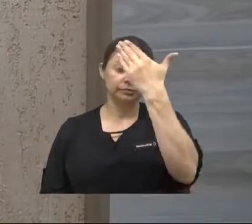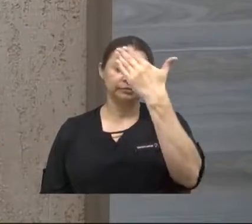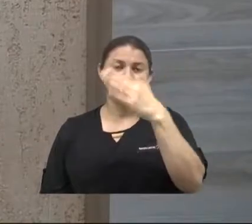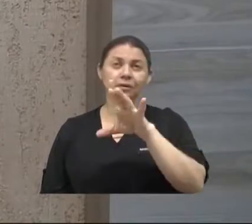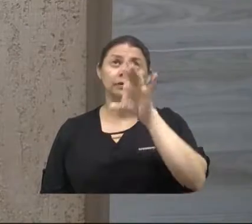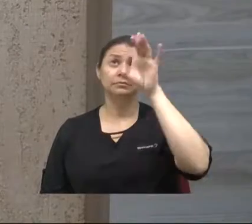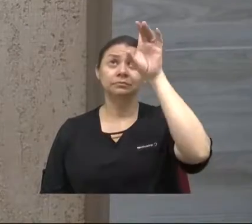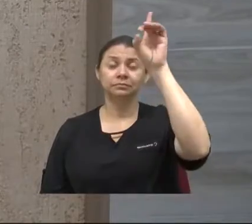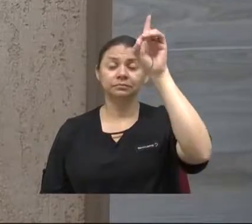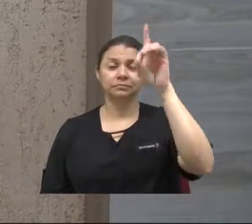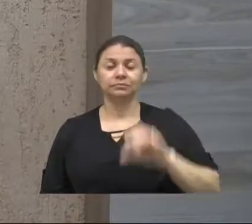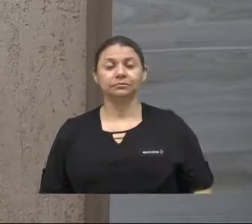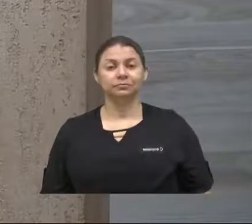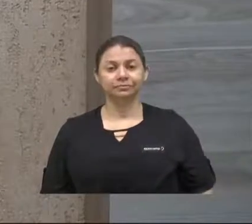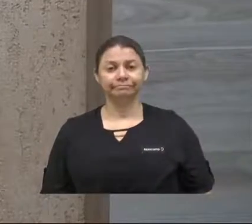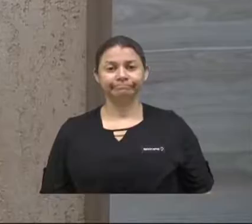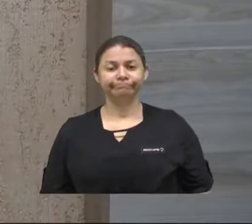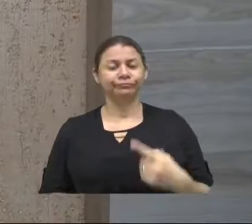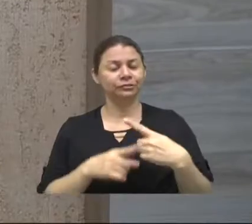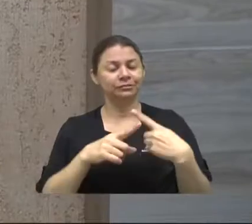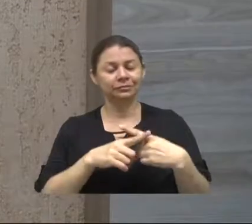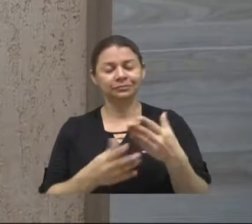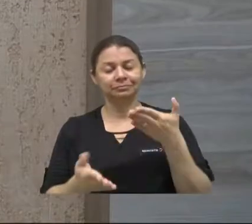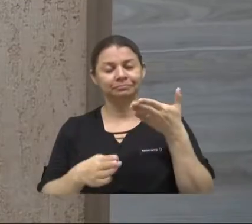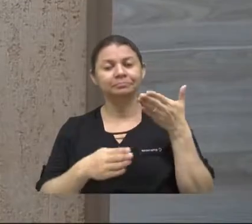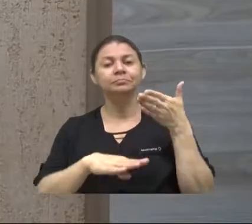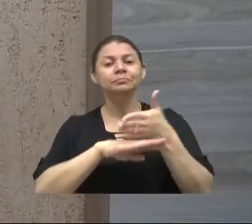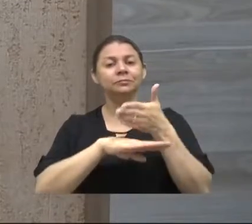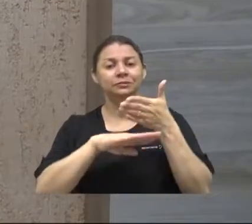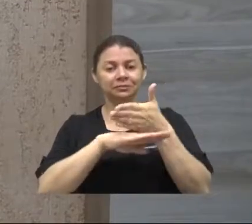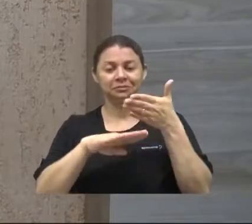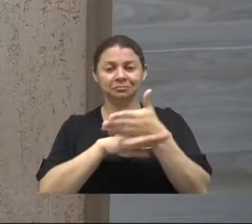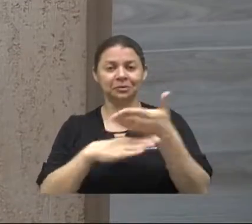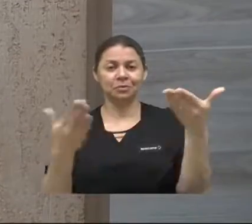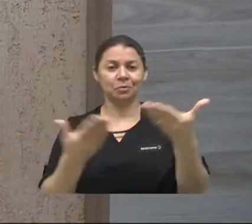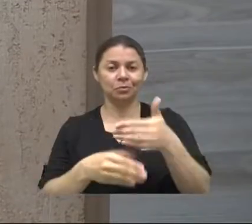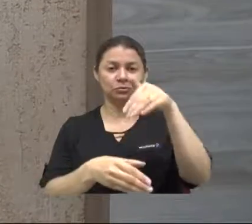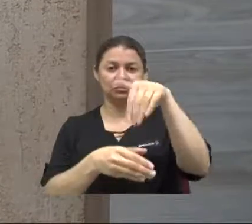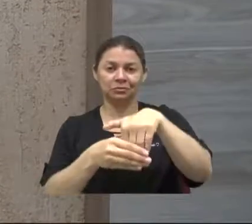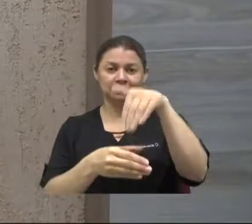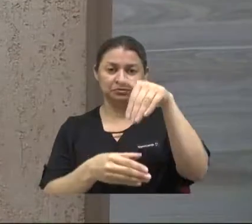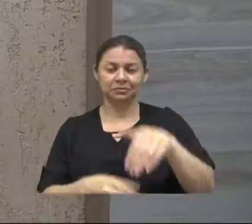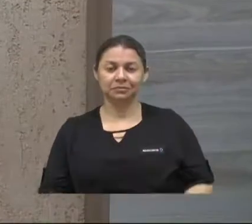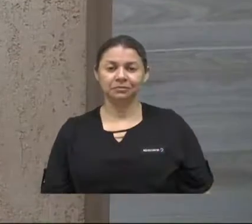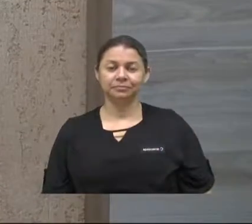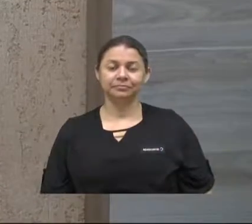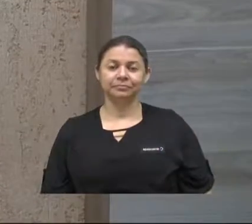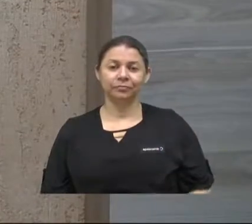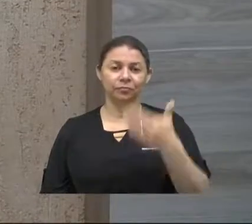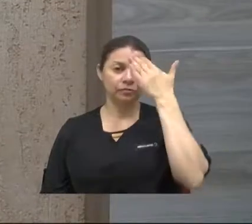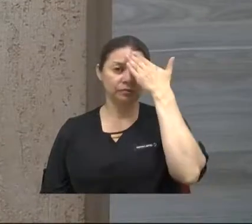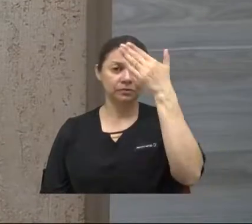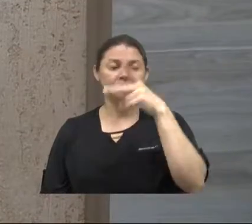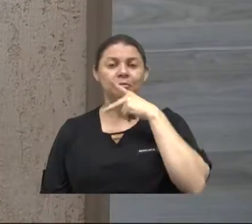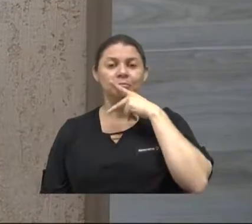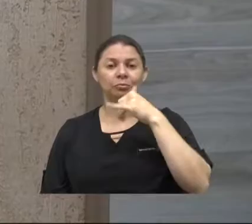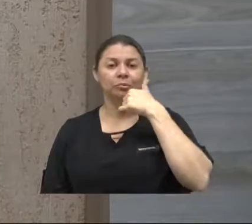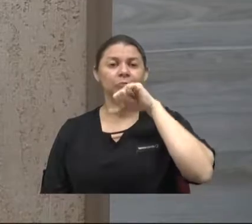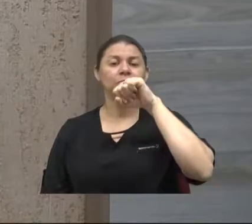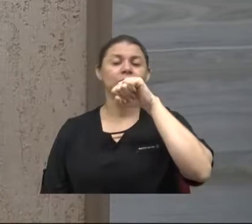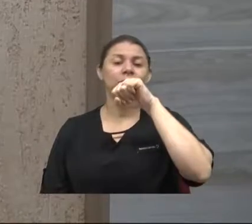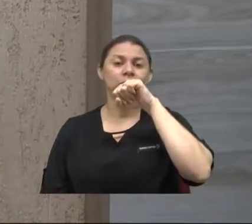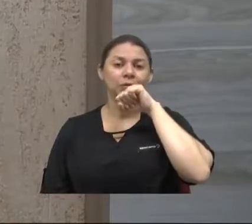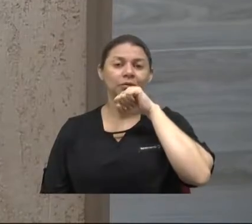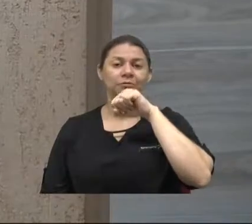chance de estar vivo e poder participar desse pleito. Agradecer aos meus pares que